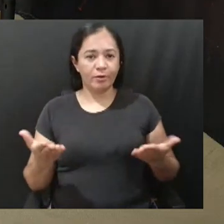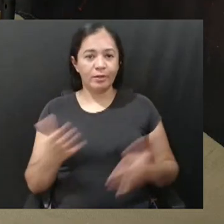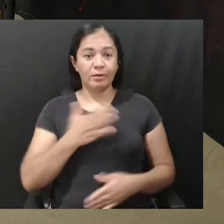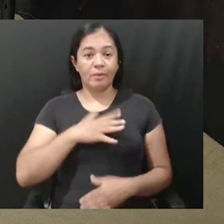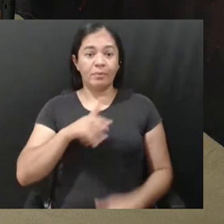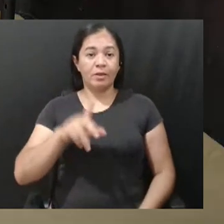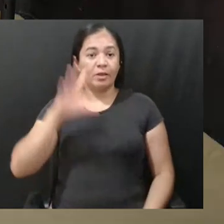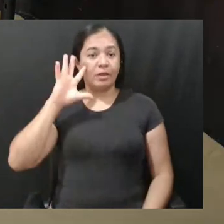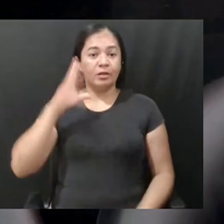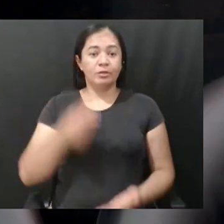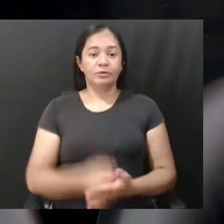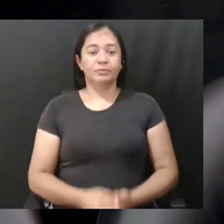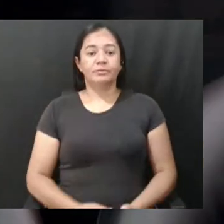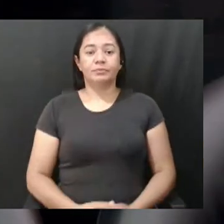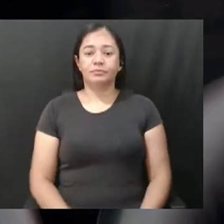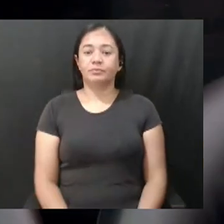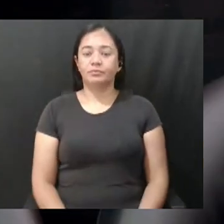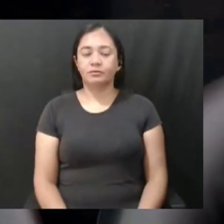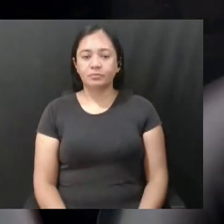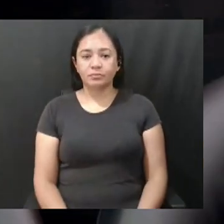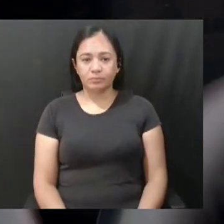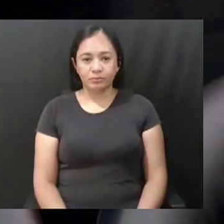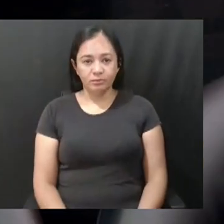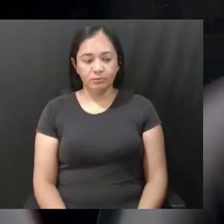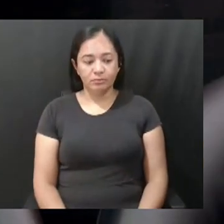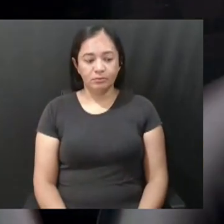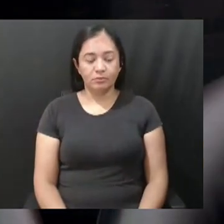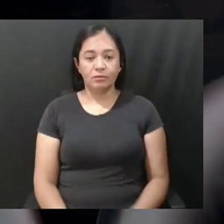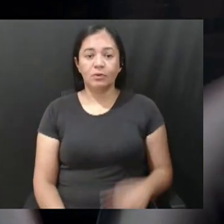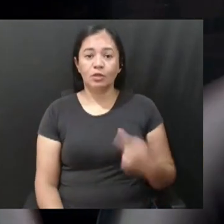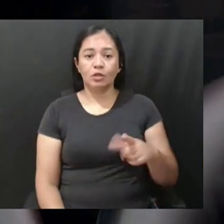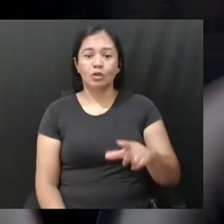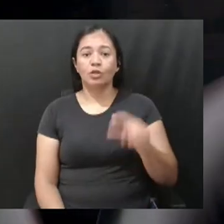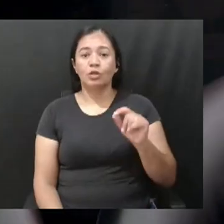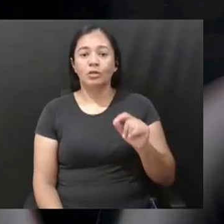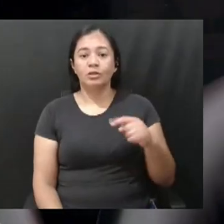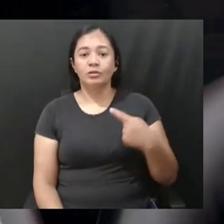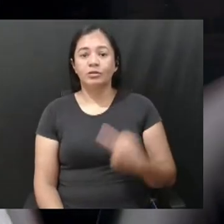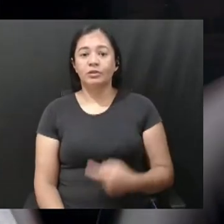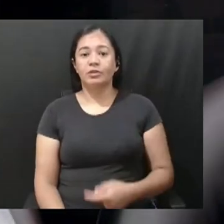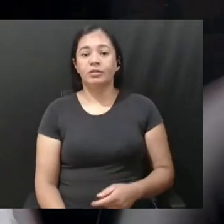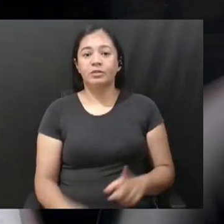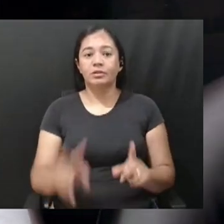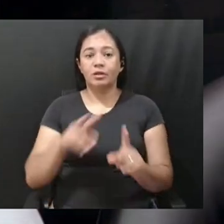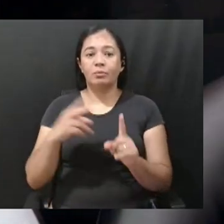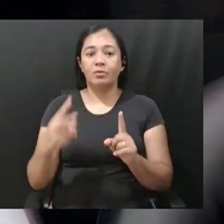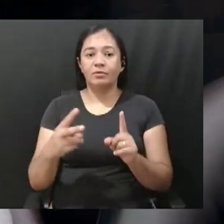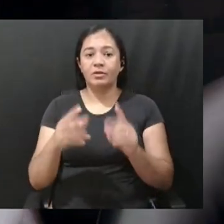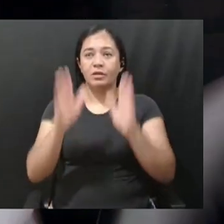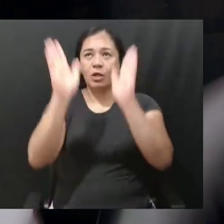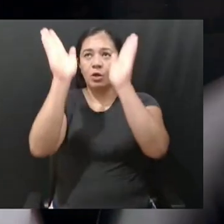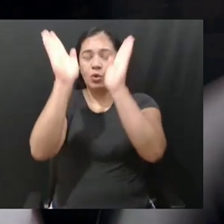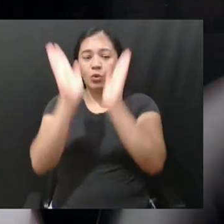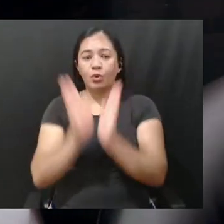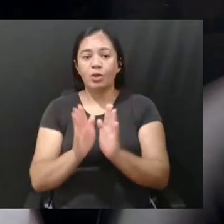gente toma quase toda a decisão é que muitas vezes a gente tem uma visão ali de funil, né? Então, assim, o que acontece? A gente pensa 880, né?